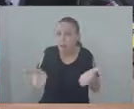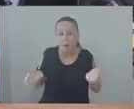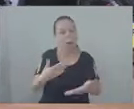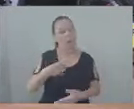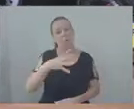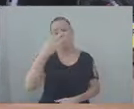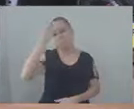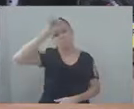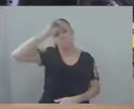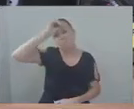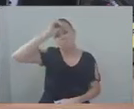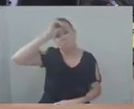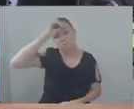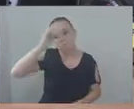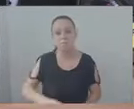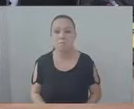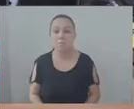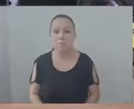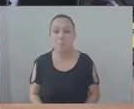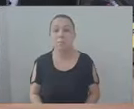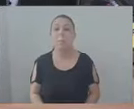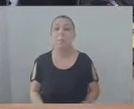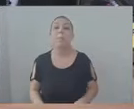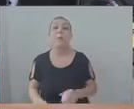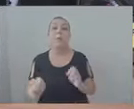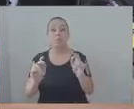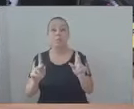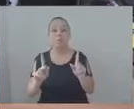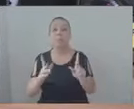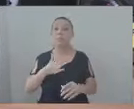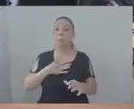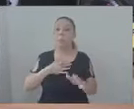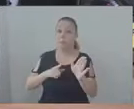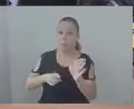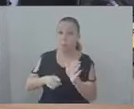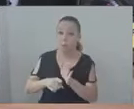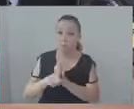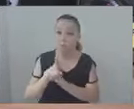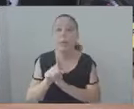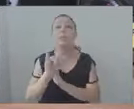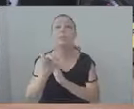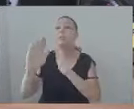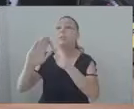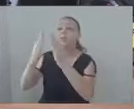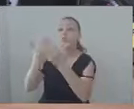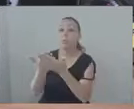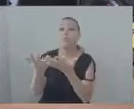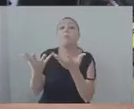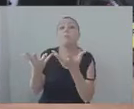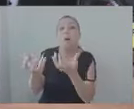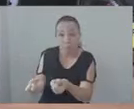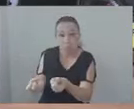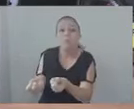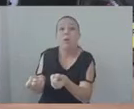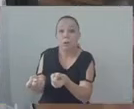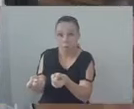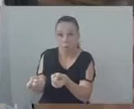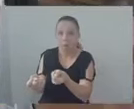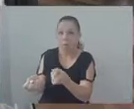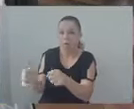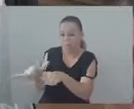Perfeito, comandante. A minha pergunta é se existe adesão das escolas para essa estratégia da polícia